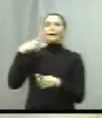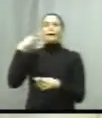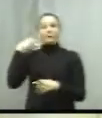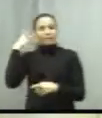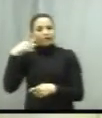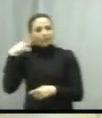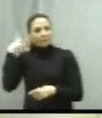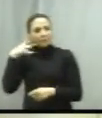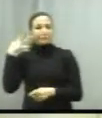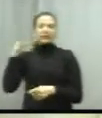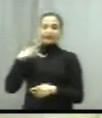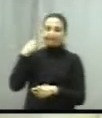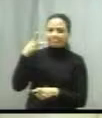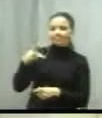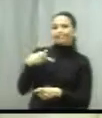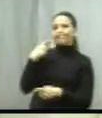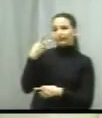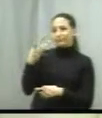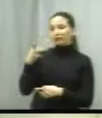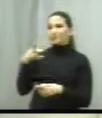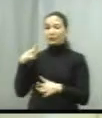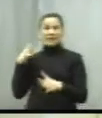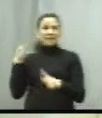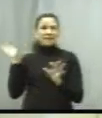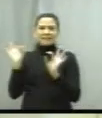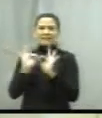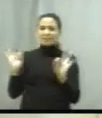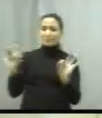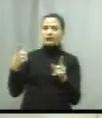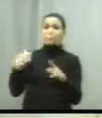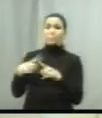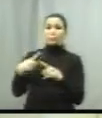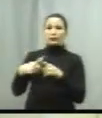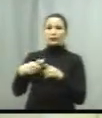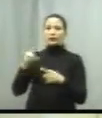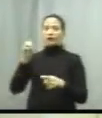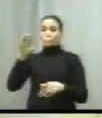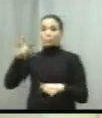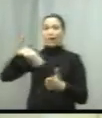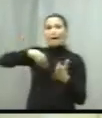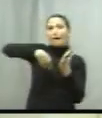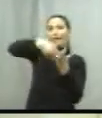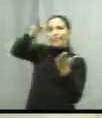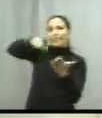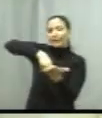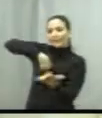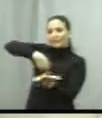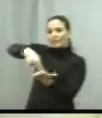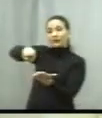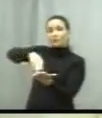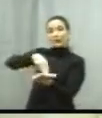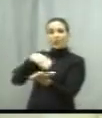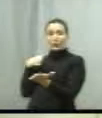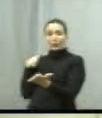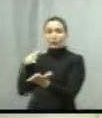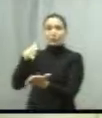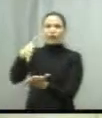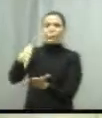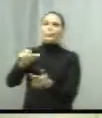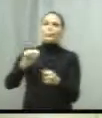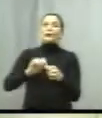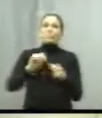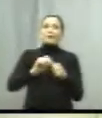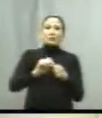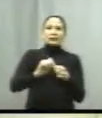é de todas as intervenções a mais simples, porque basta tinta, basta você pegar o que vem sendo feito em São